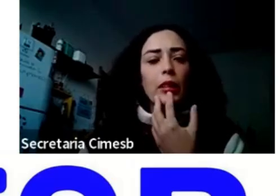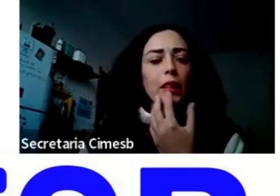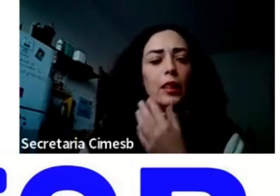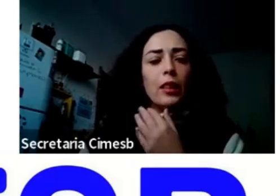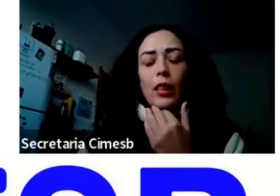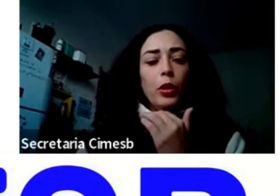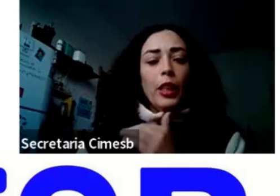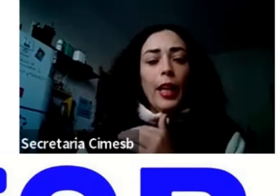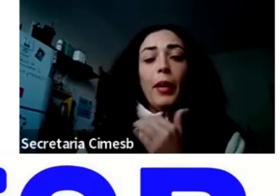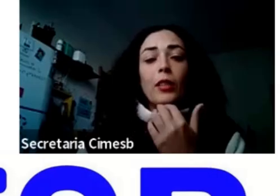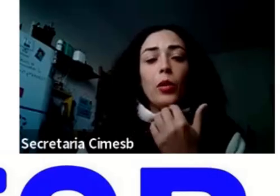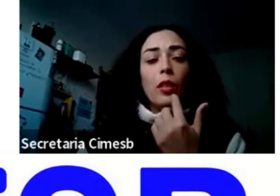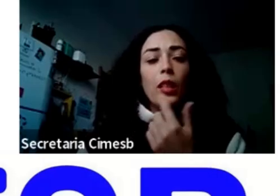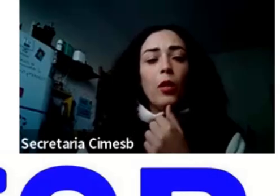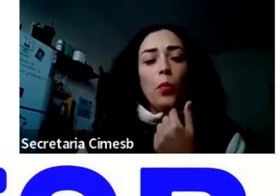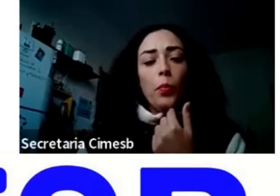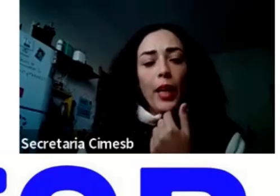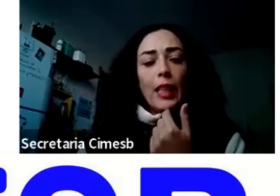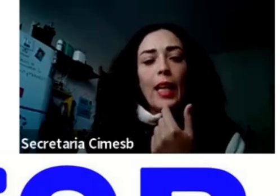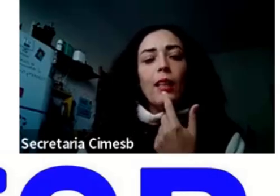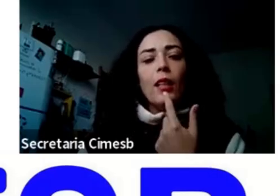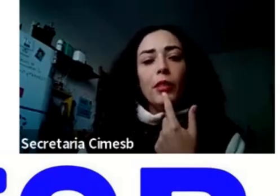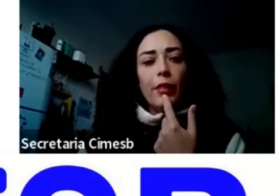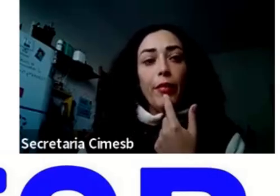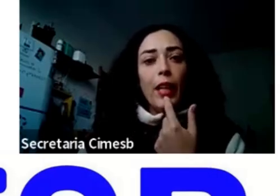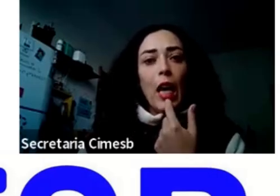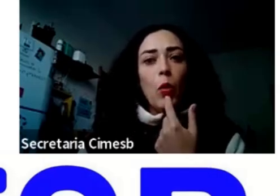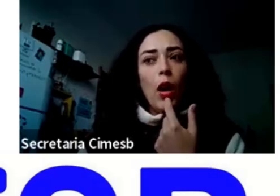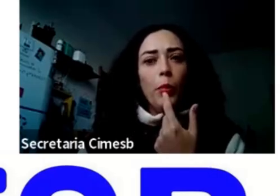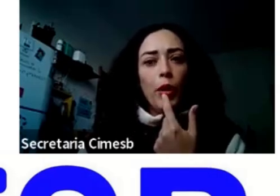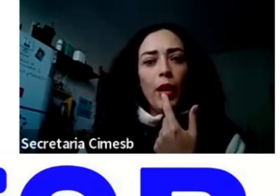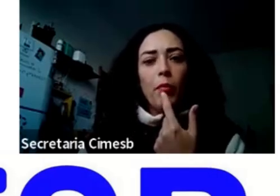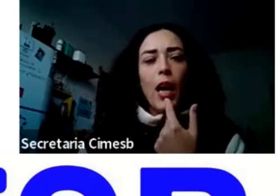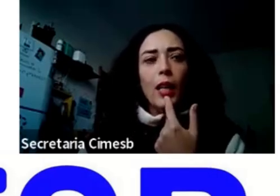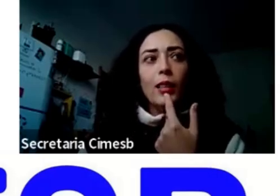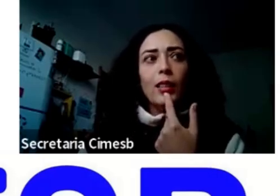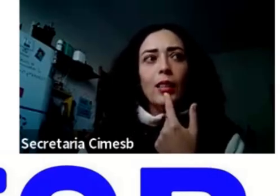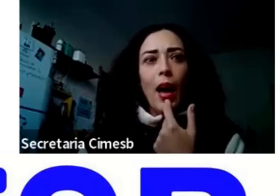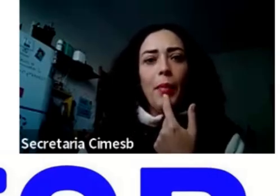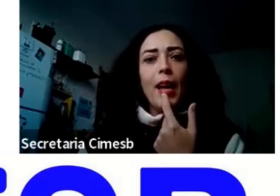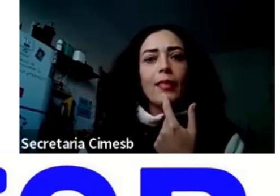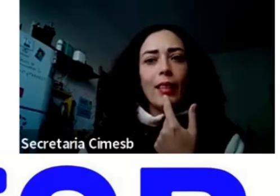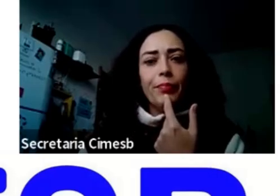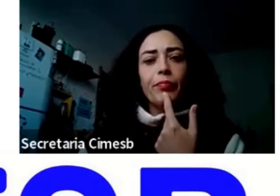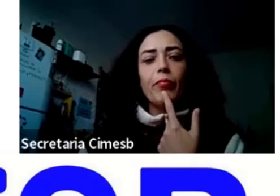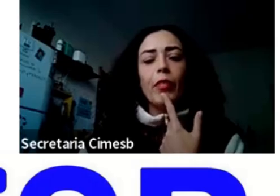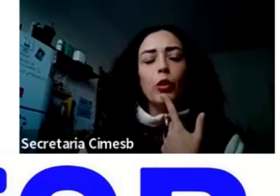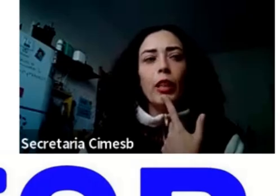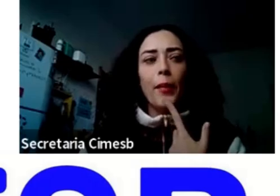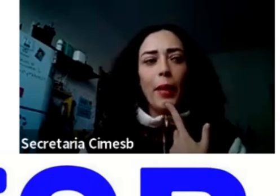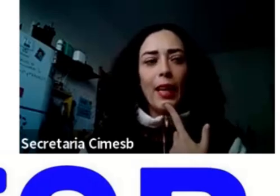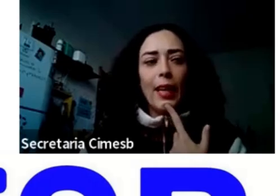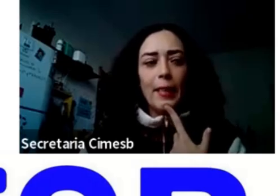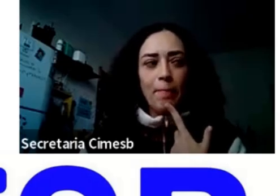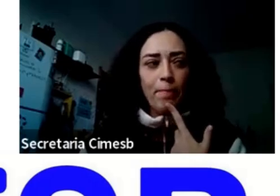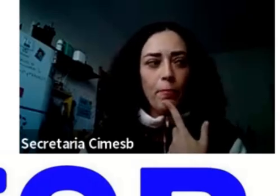essas coisas, pode tirar para eles conseguir compreender. E aí você vai falar com a boca mais aberta. Eu